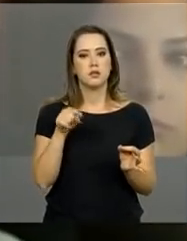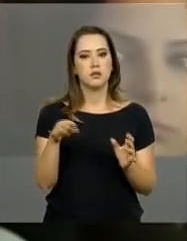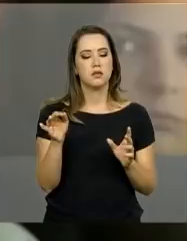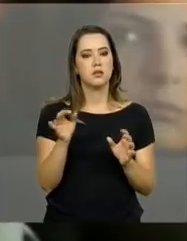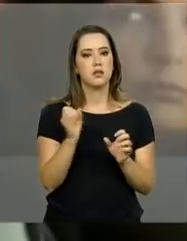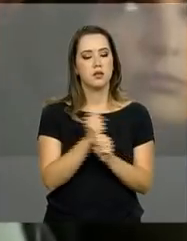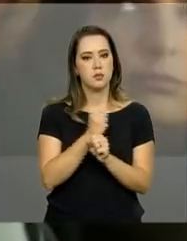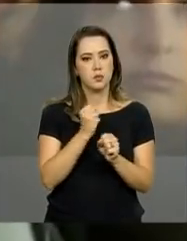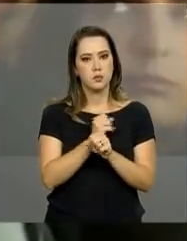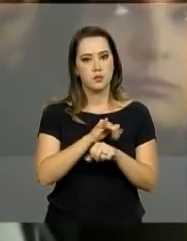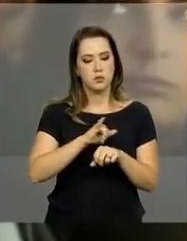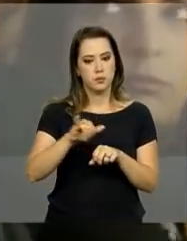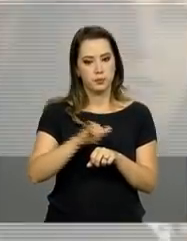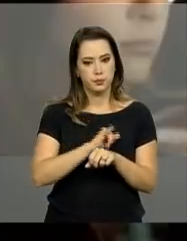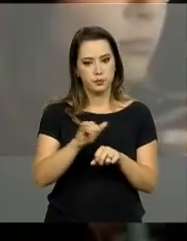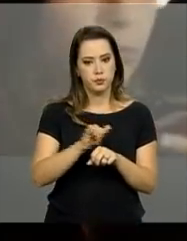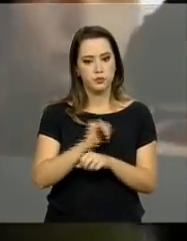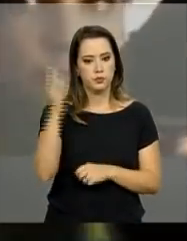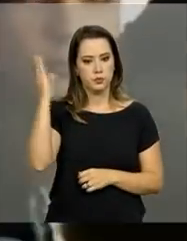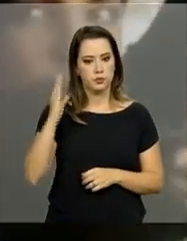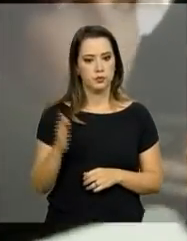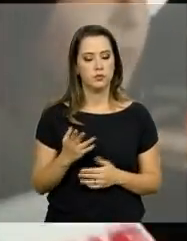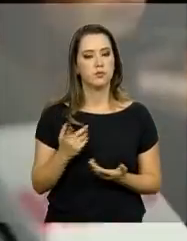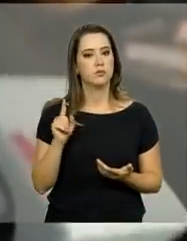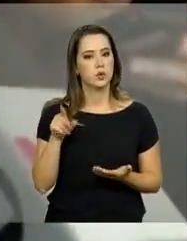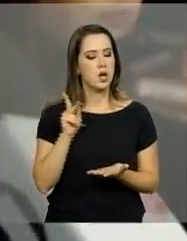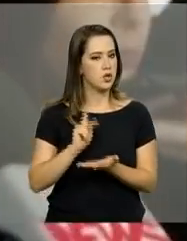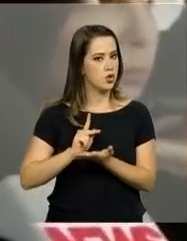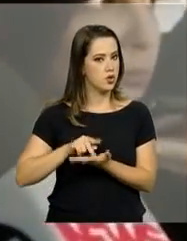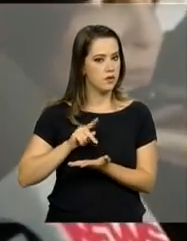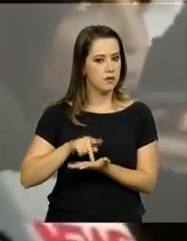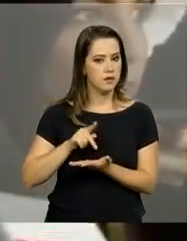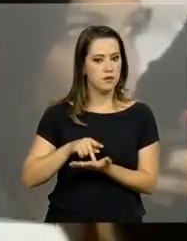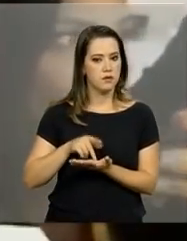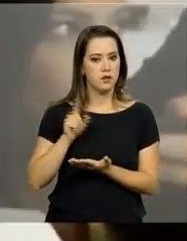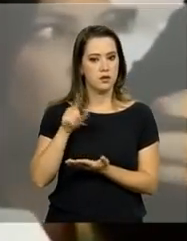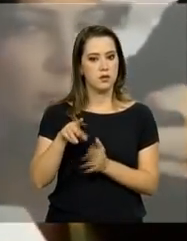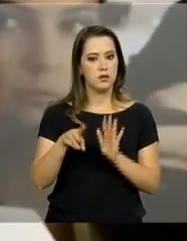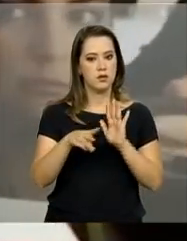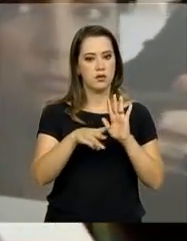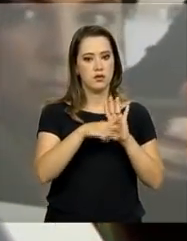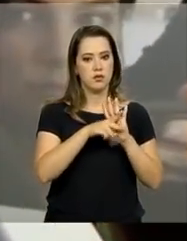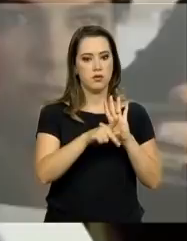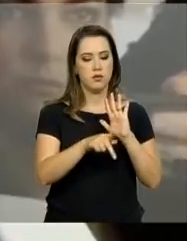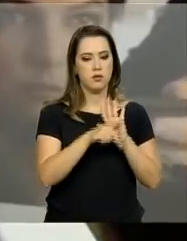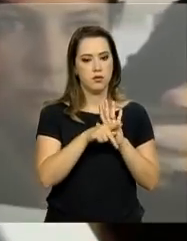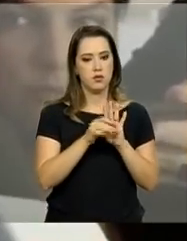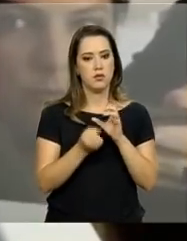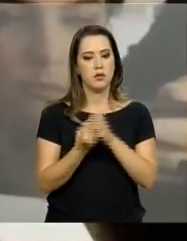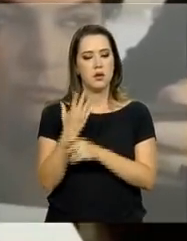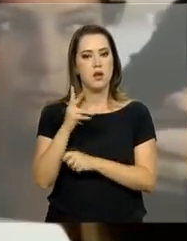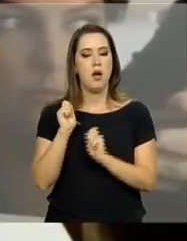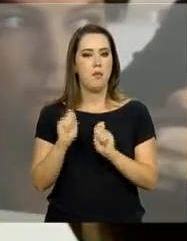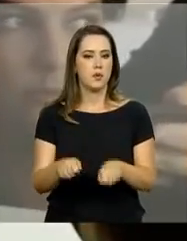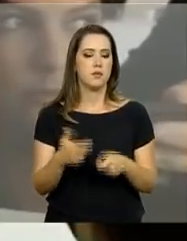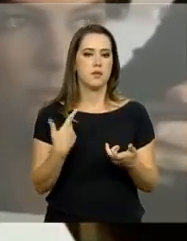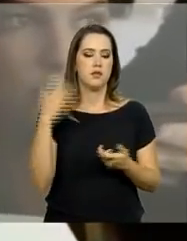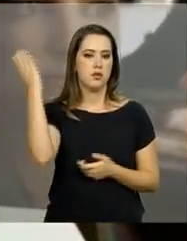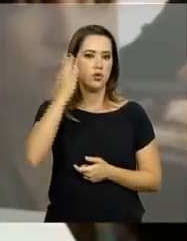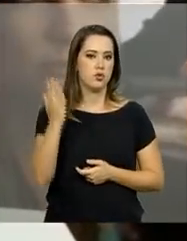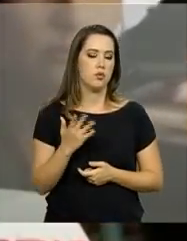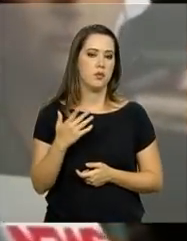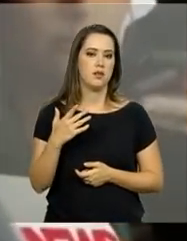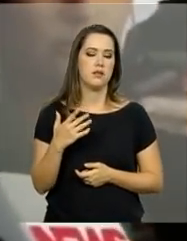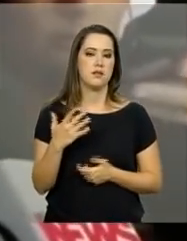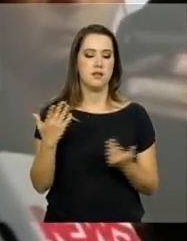o setor do patrimônio cultural brasileiro. Na verdade, é uma medida provisória que vai criar a possibilidade no Brasil, que